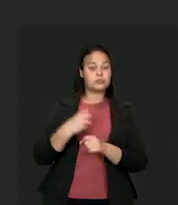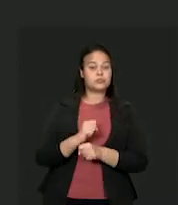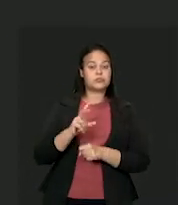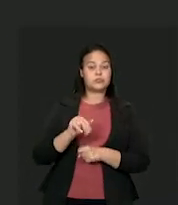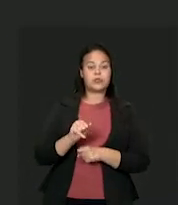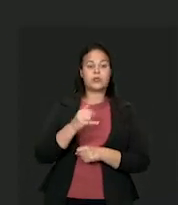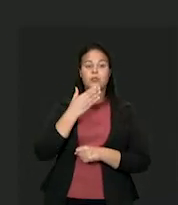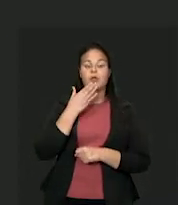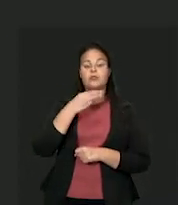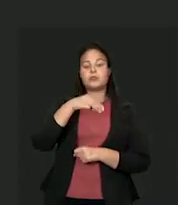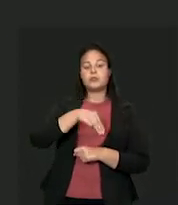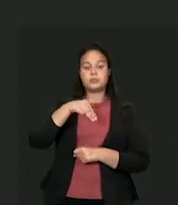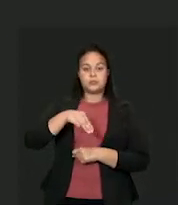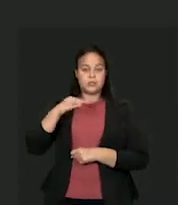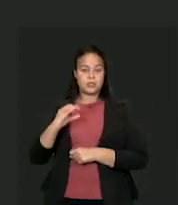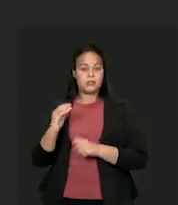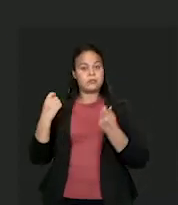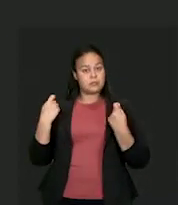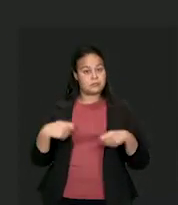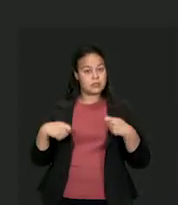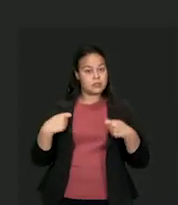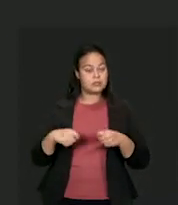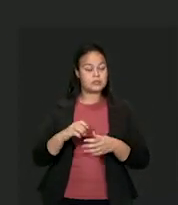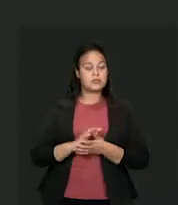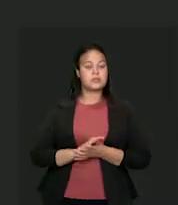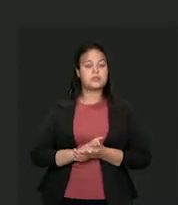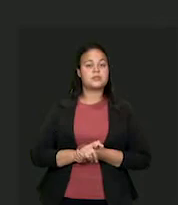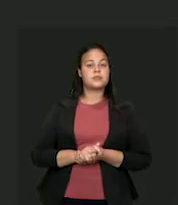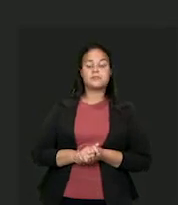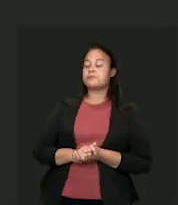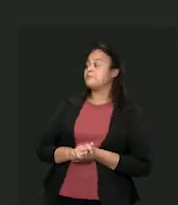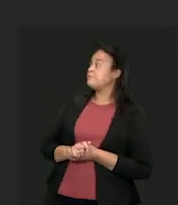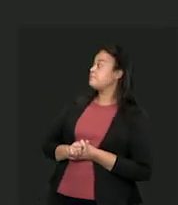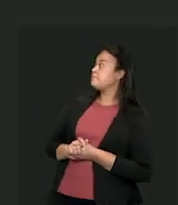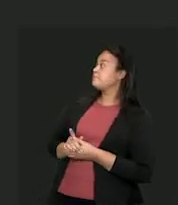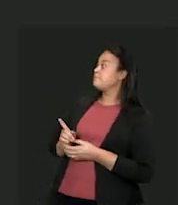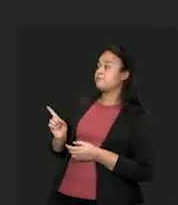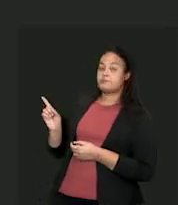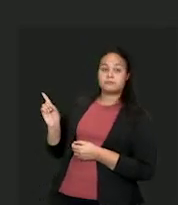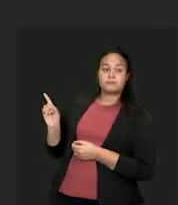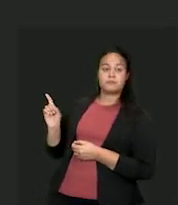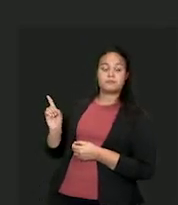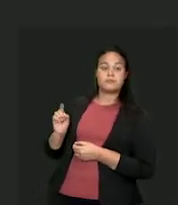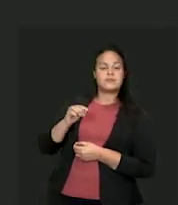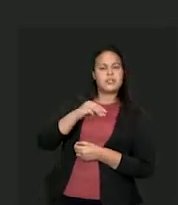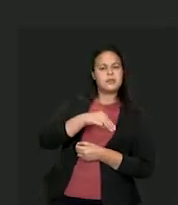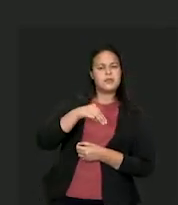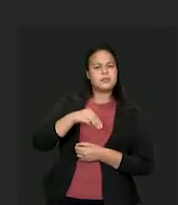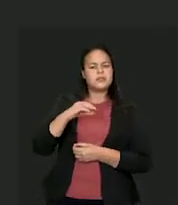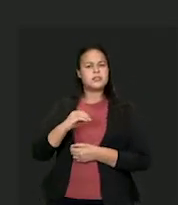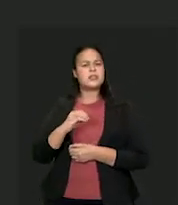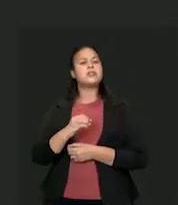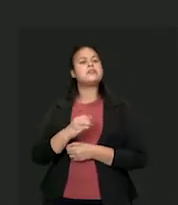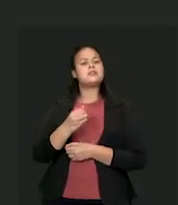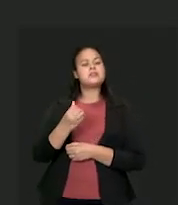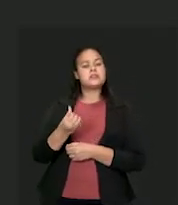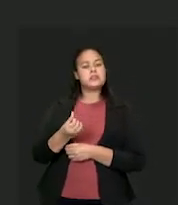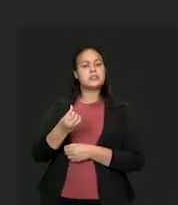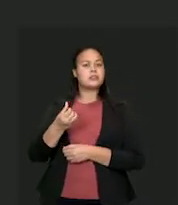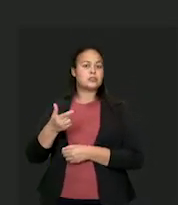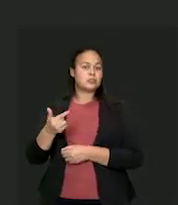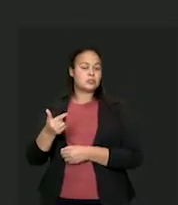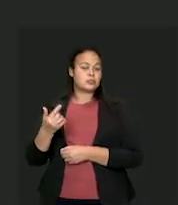o MMC apenas no segundo membro. MMC entre 6, 12 e 4,